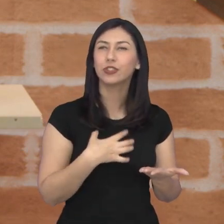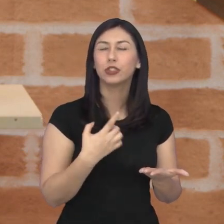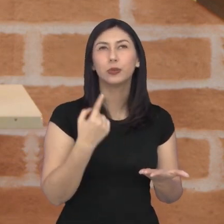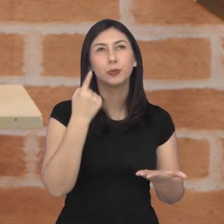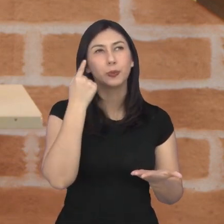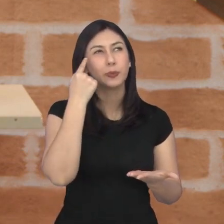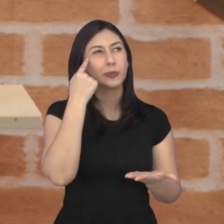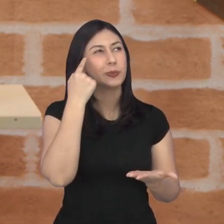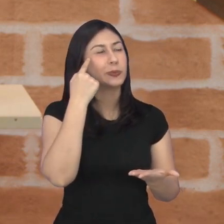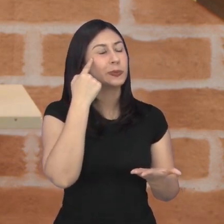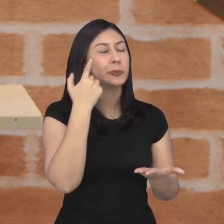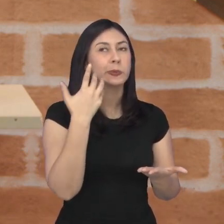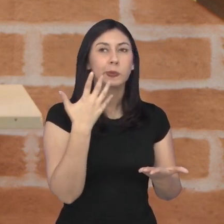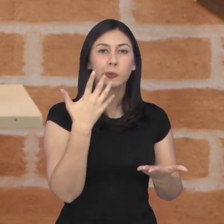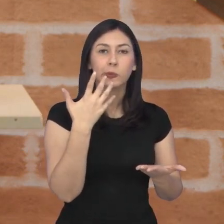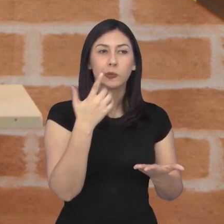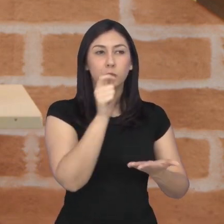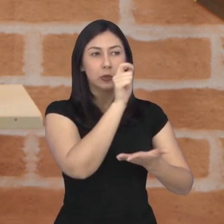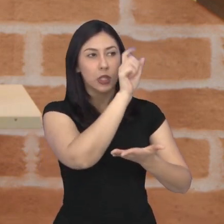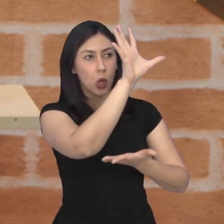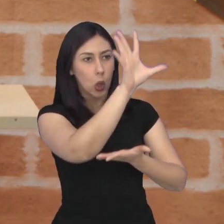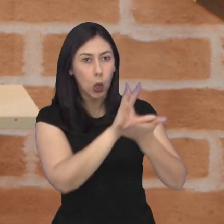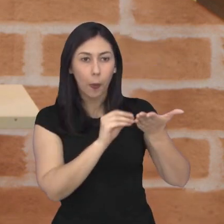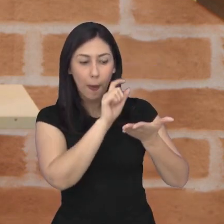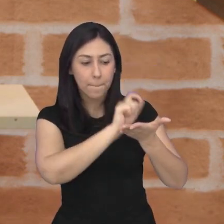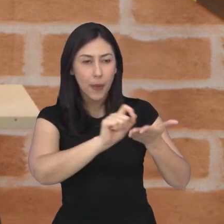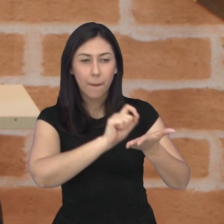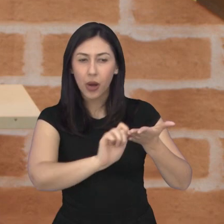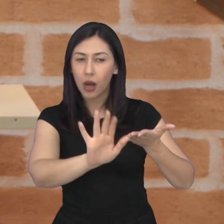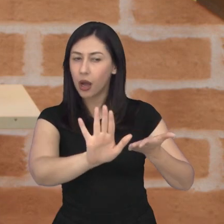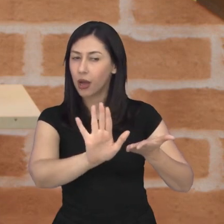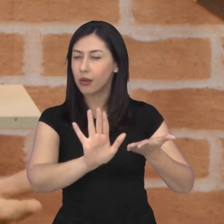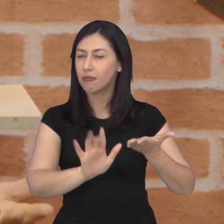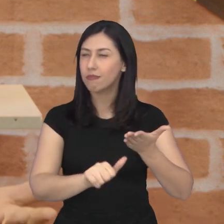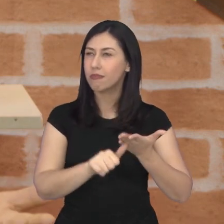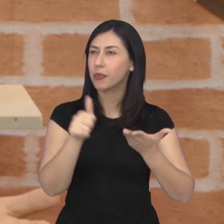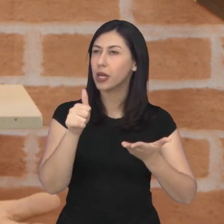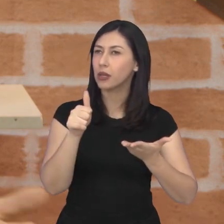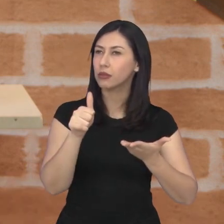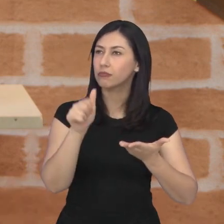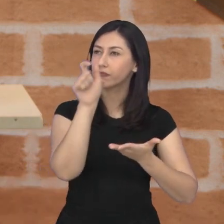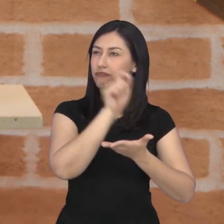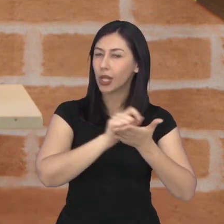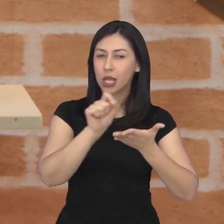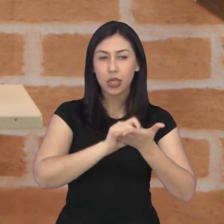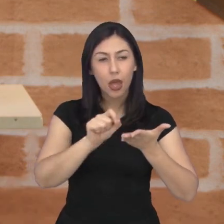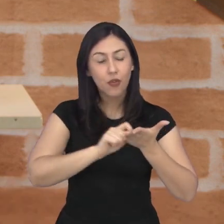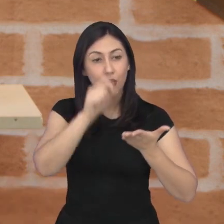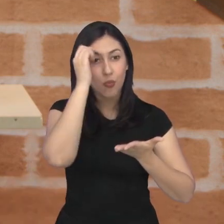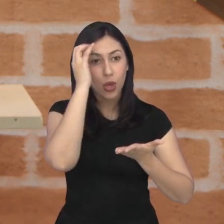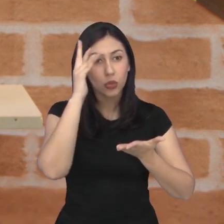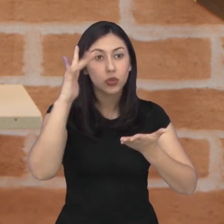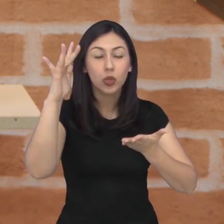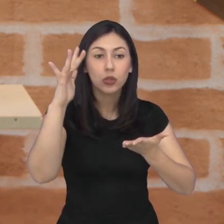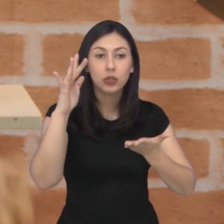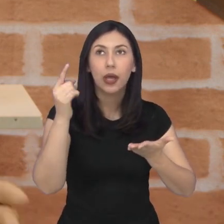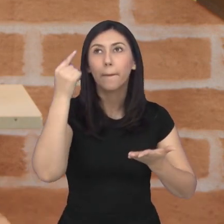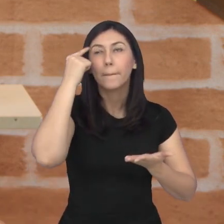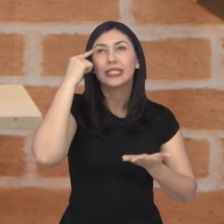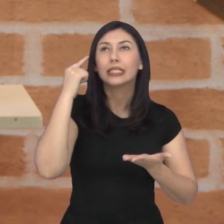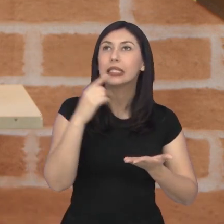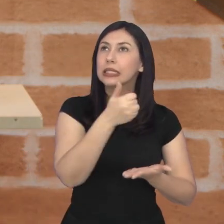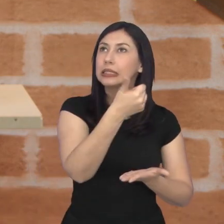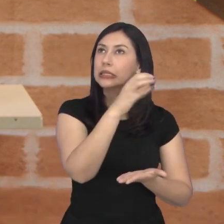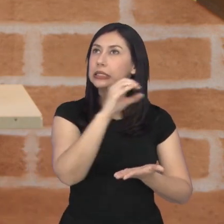instintivo, né? Eu abri o caderno. Antes de começar a escrever sobre geografia, me veio essa inspiração de escrever meus sonhos. Aí eu